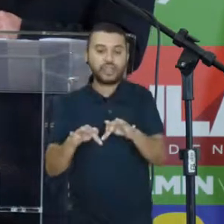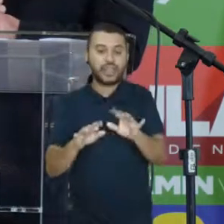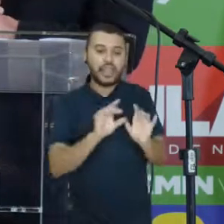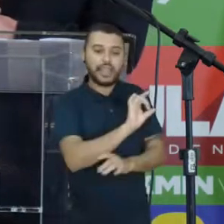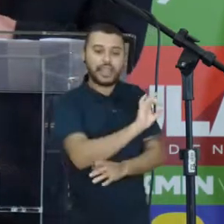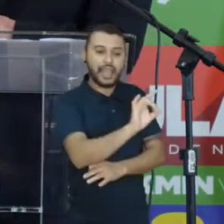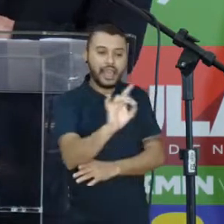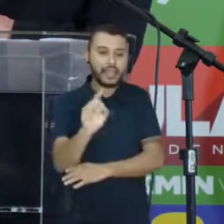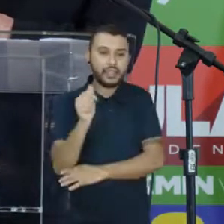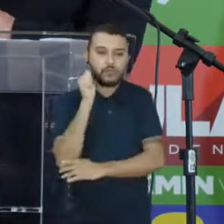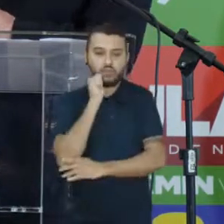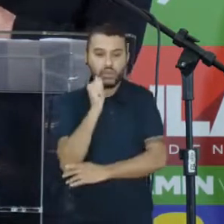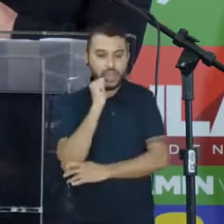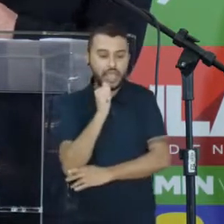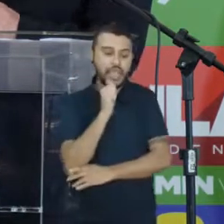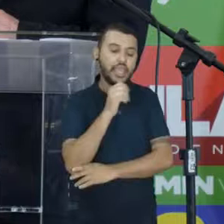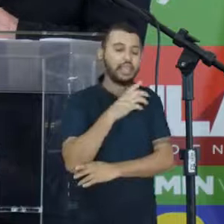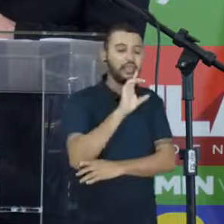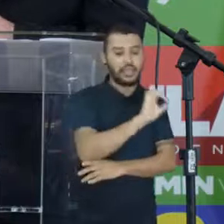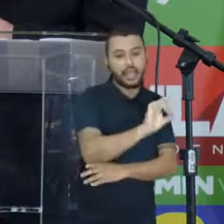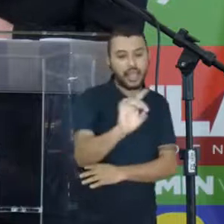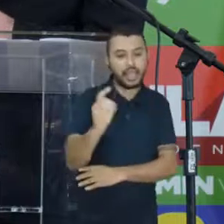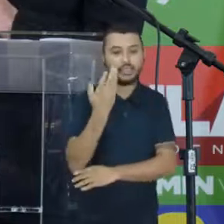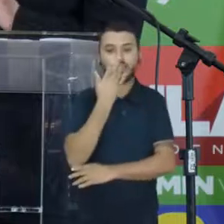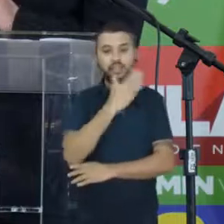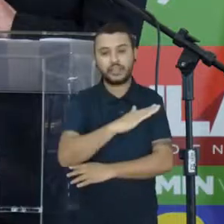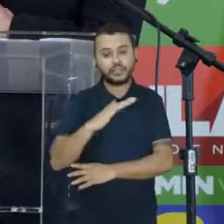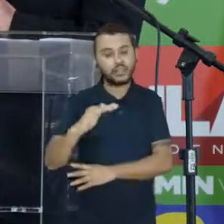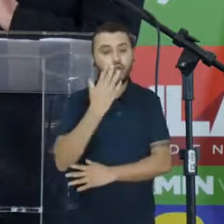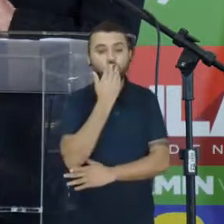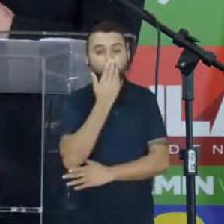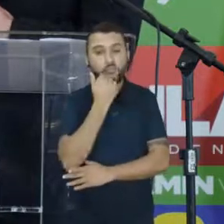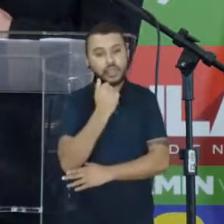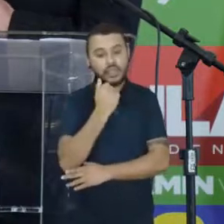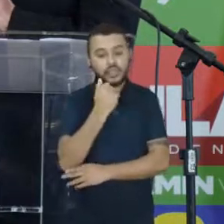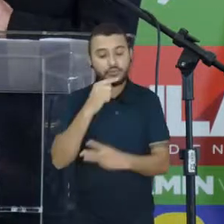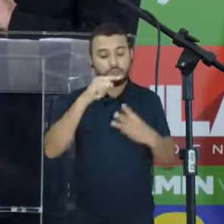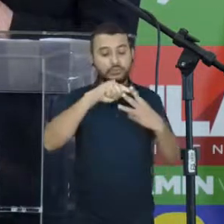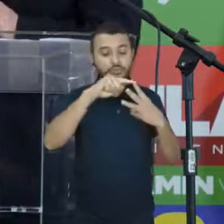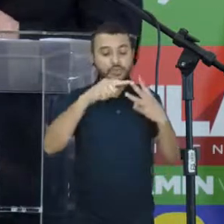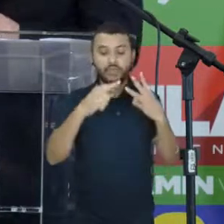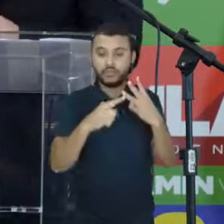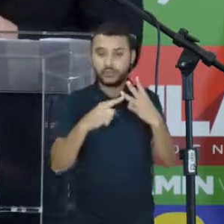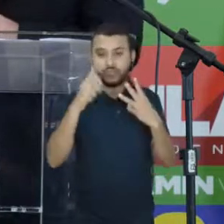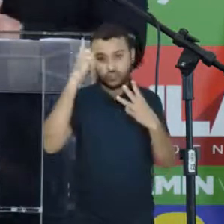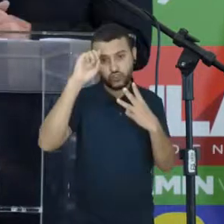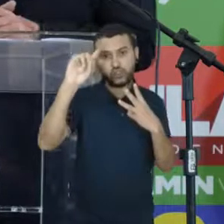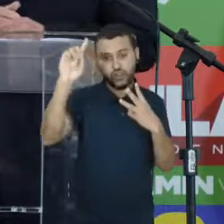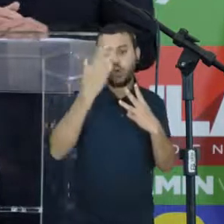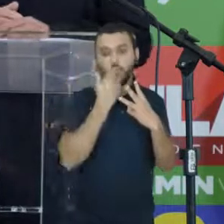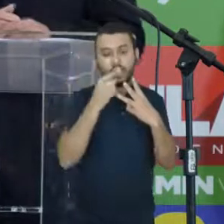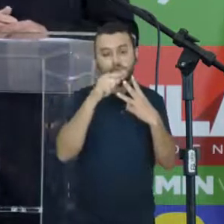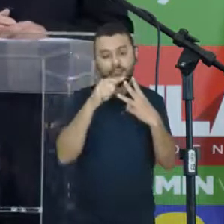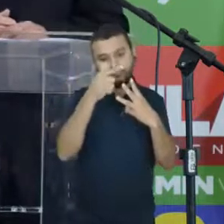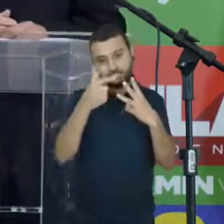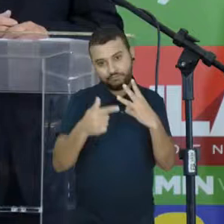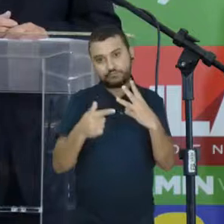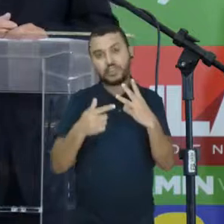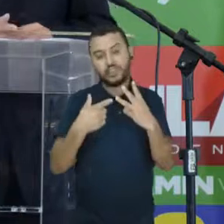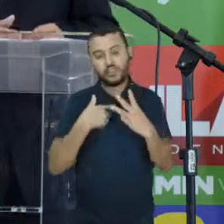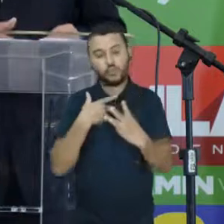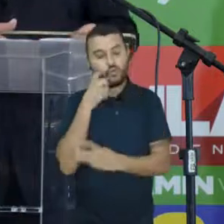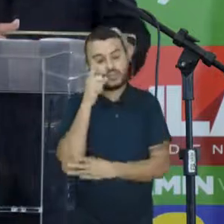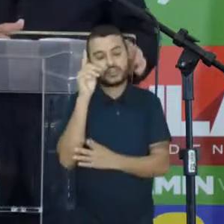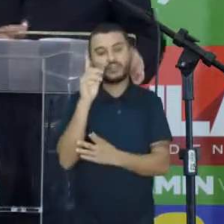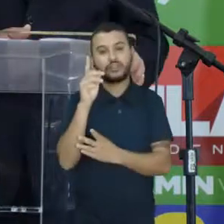cada homem tivesse comendo 3 vezes por dia, eu já teria cumprido a missão da minha vida.